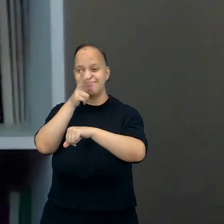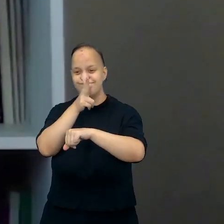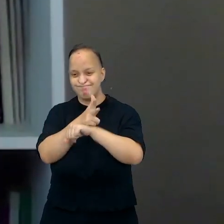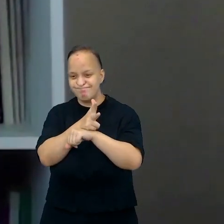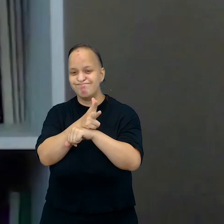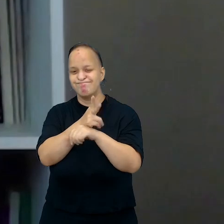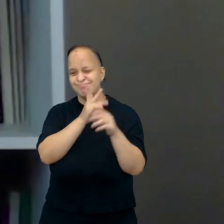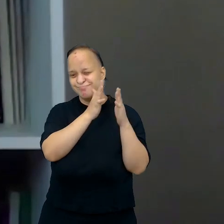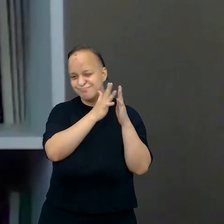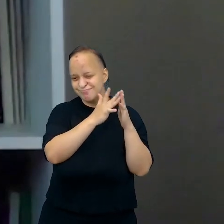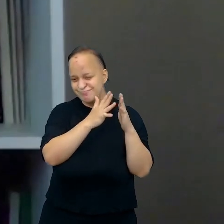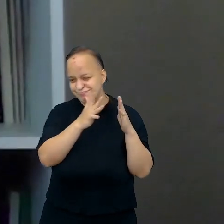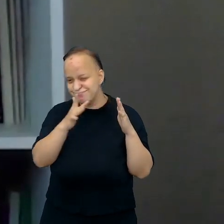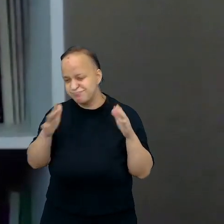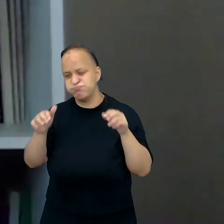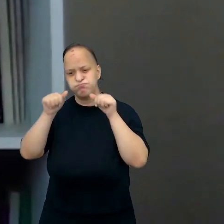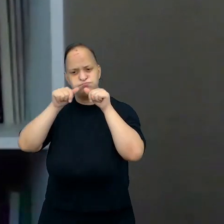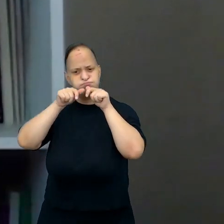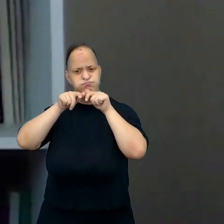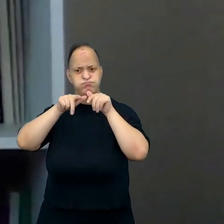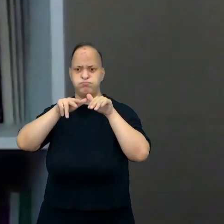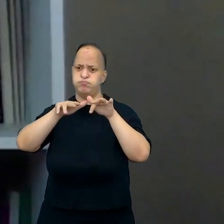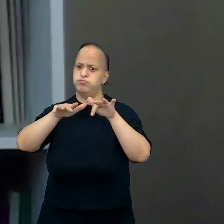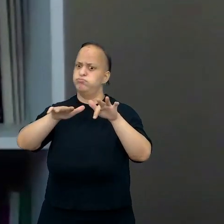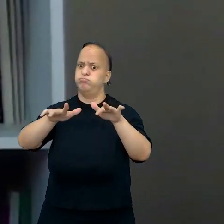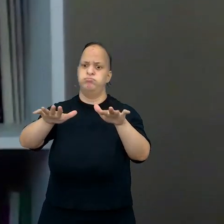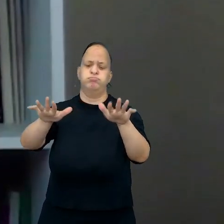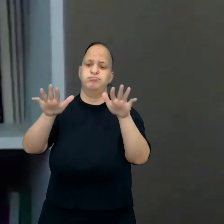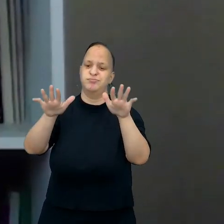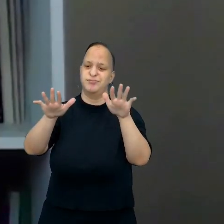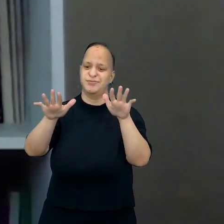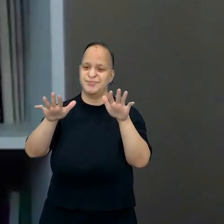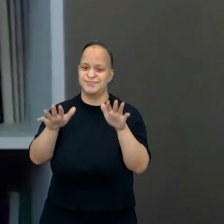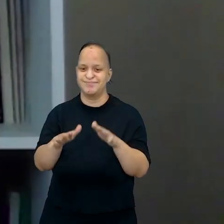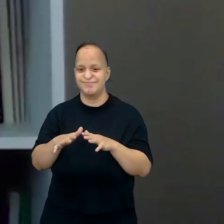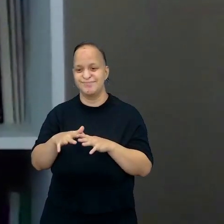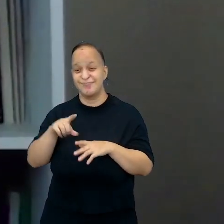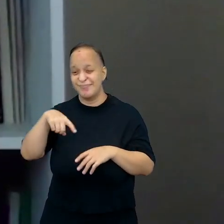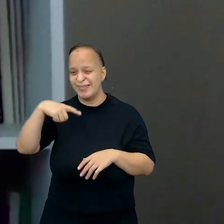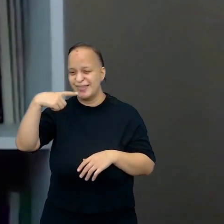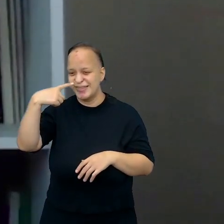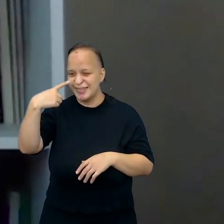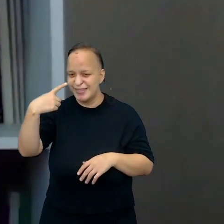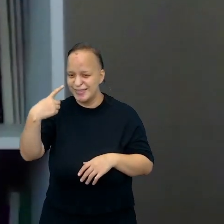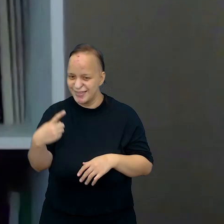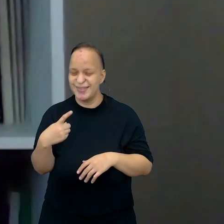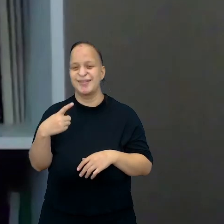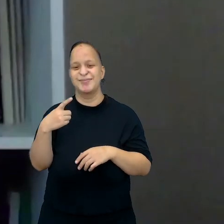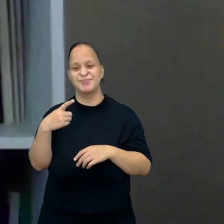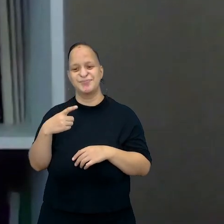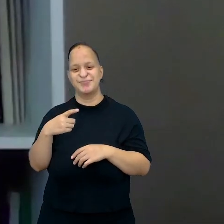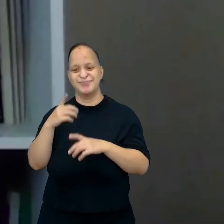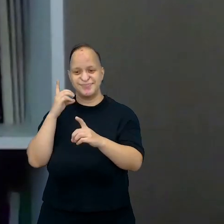ser transmitido a vocês, e até um próximo encontro. Agora será,